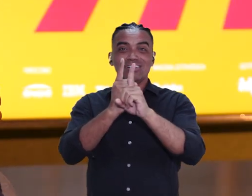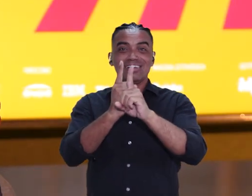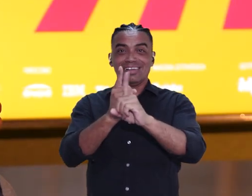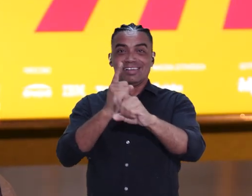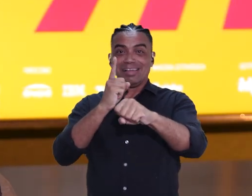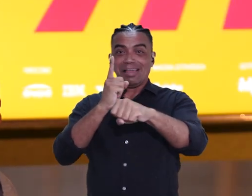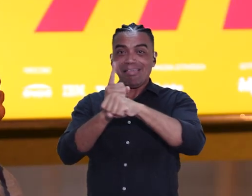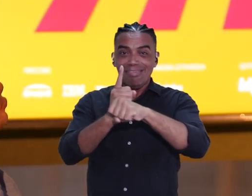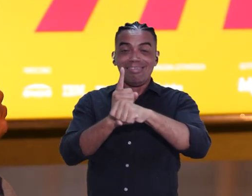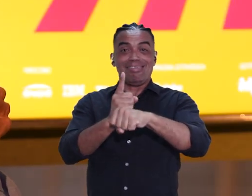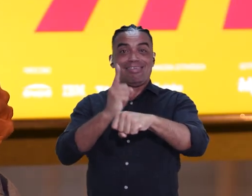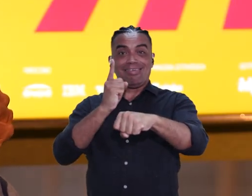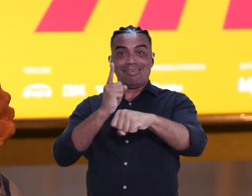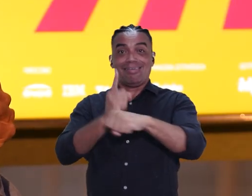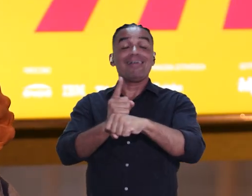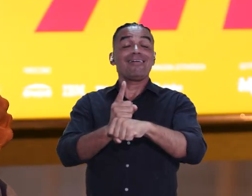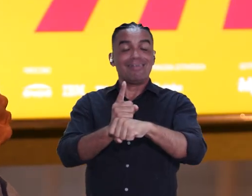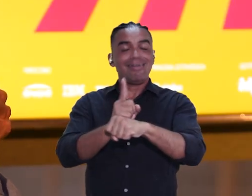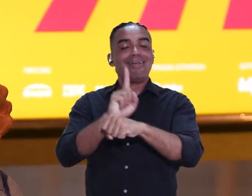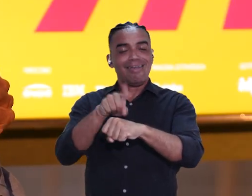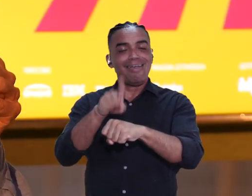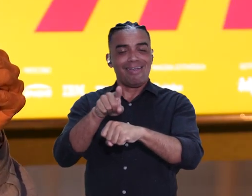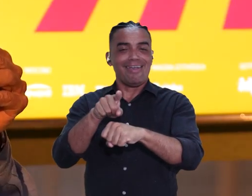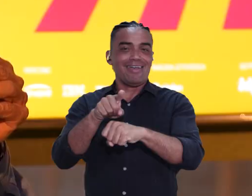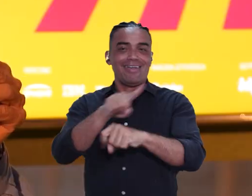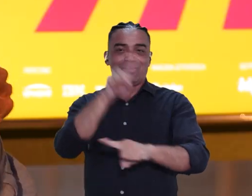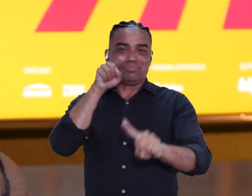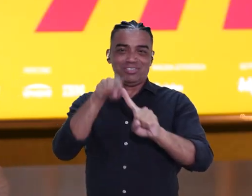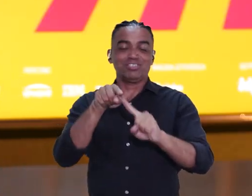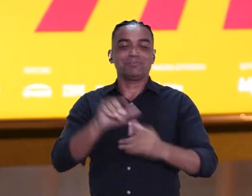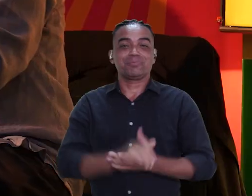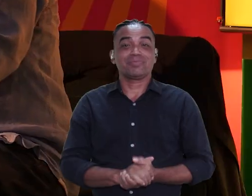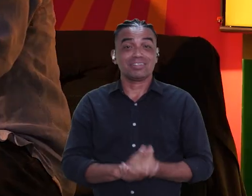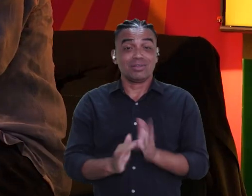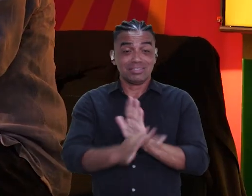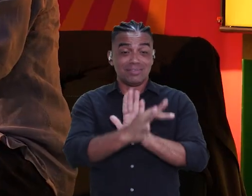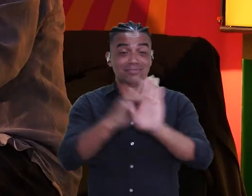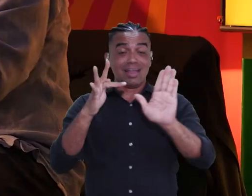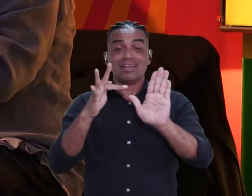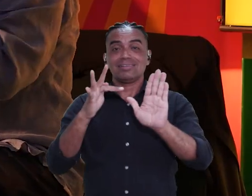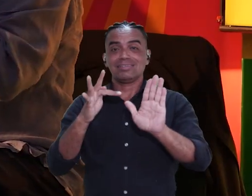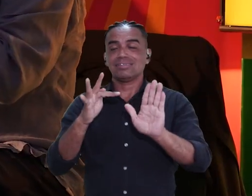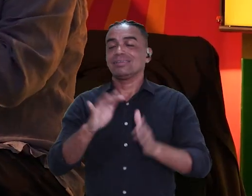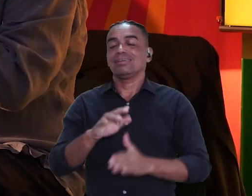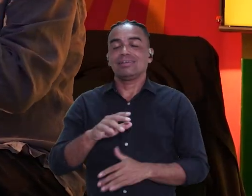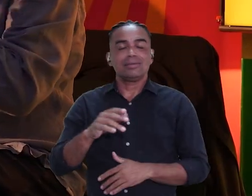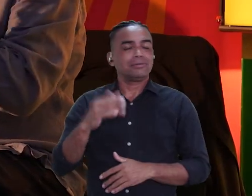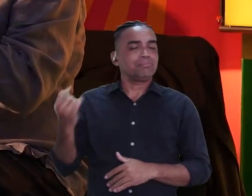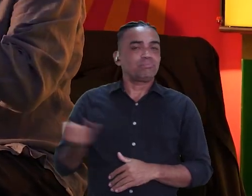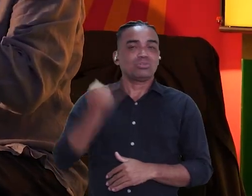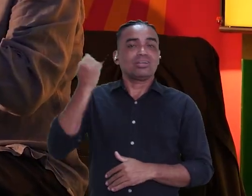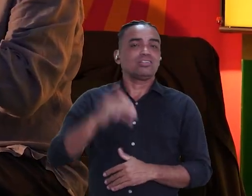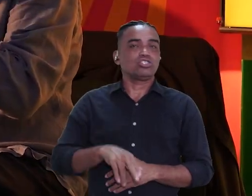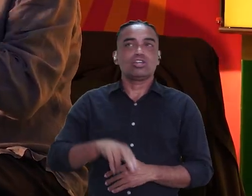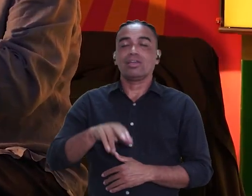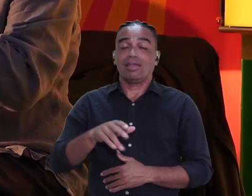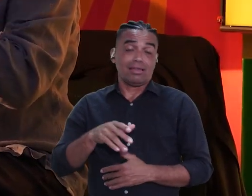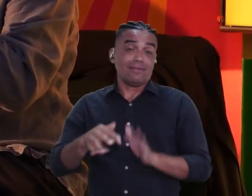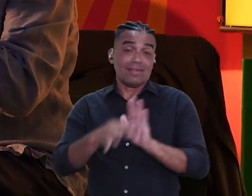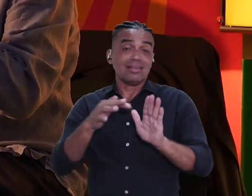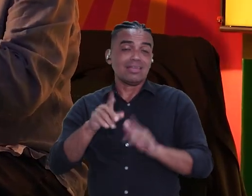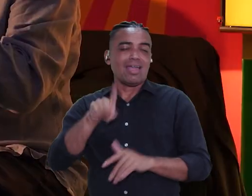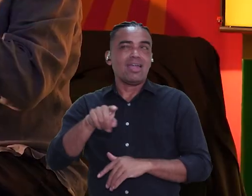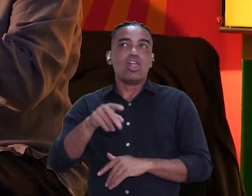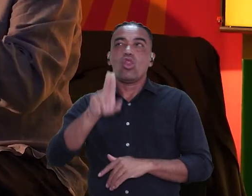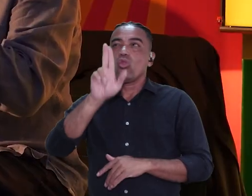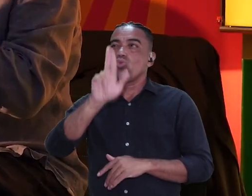é ali a grande questão, não é? E também esse verso fundamental, nunca me esquecerei desse acontecimento